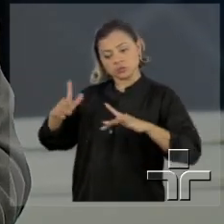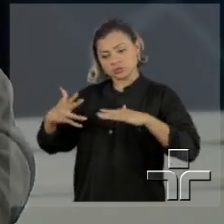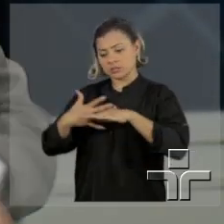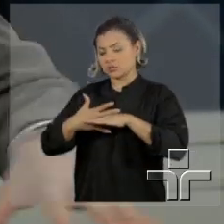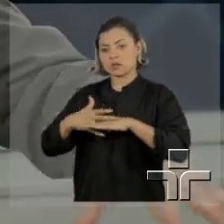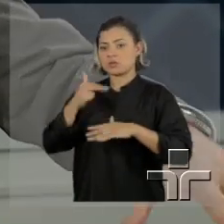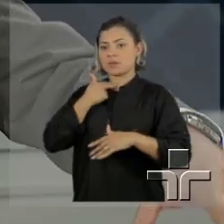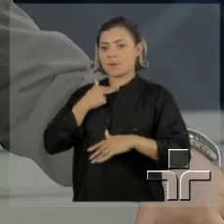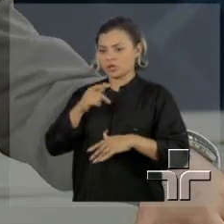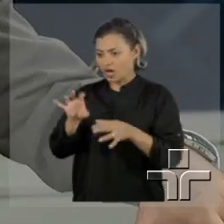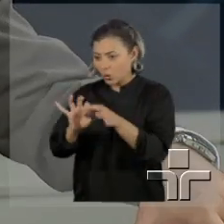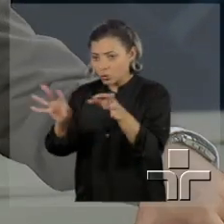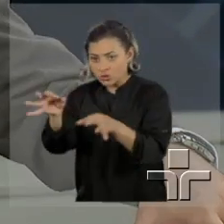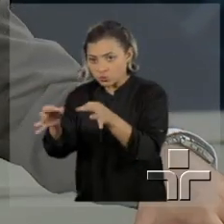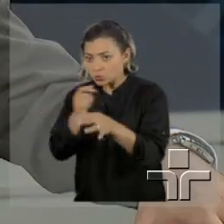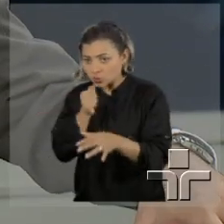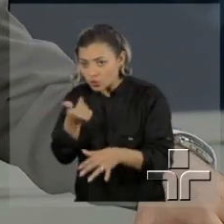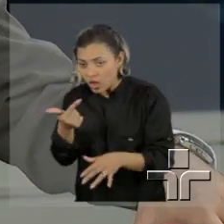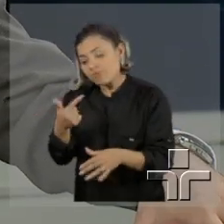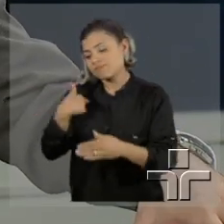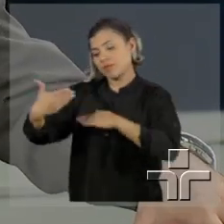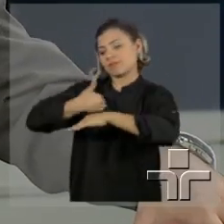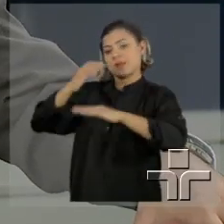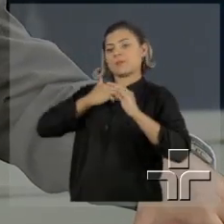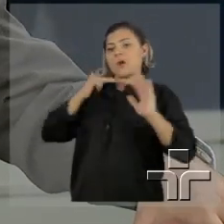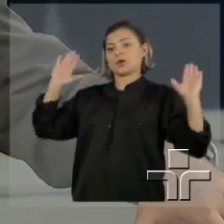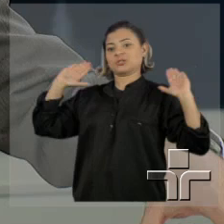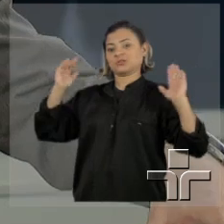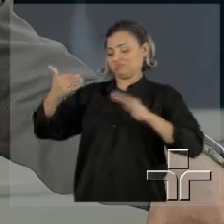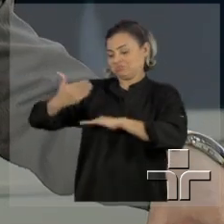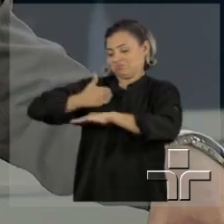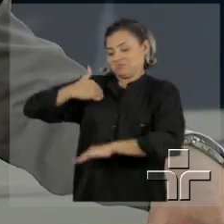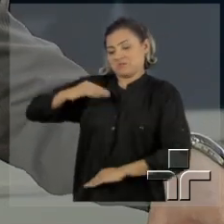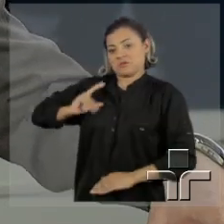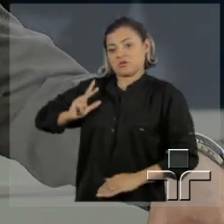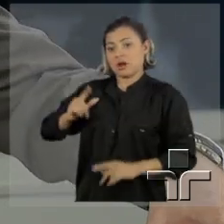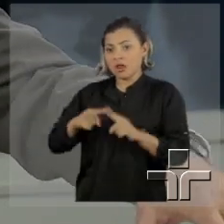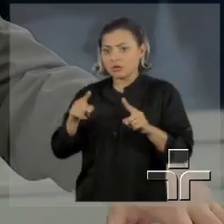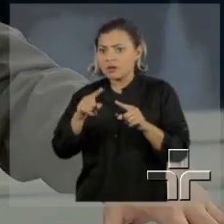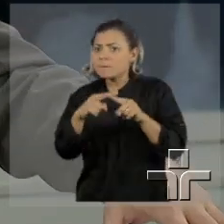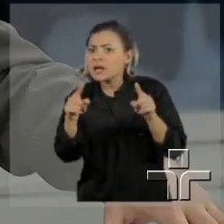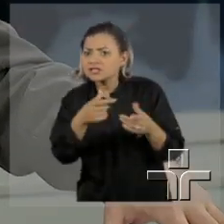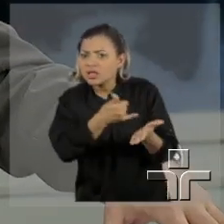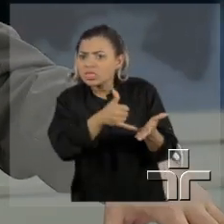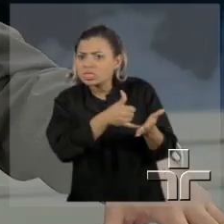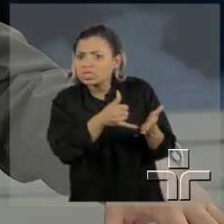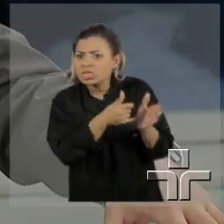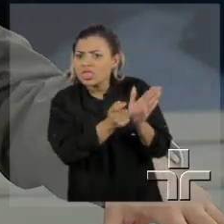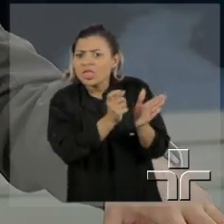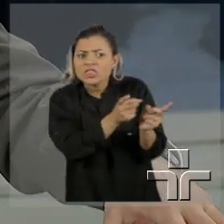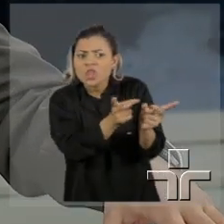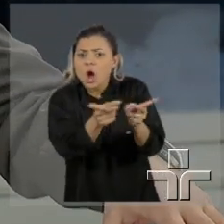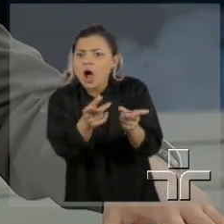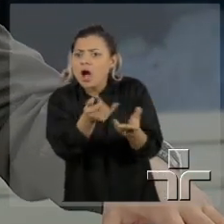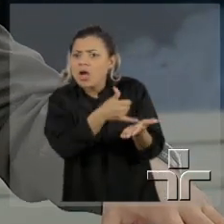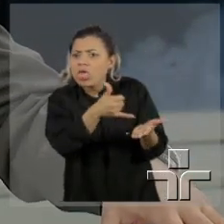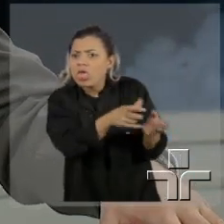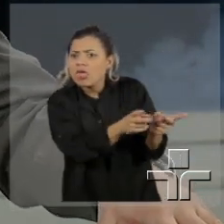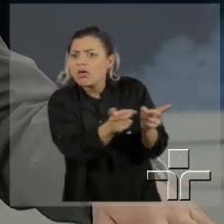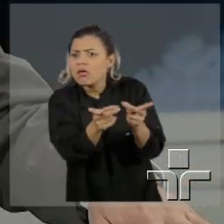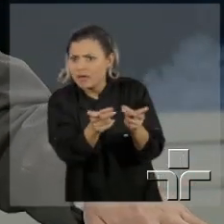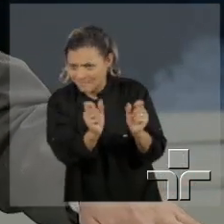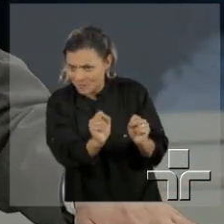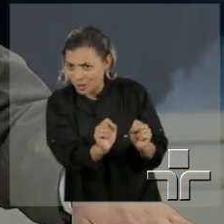sem ordem judicial, mas tem também a consequência que é, por exemplo, o traficante de droga continuar lavando dinheiro. Então, assim,